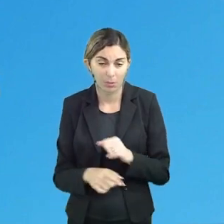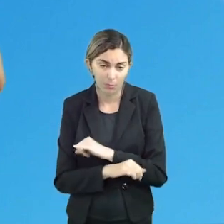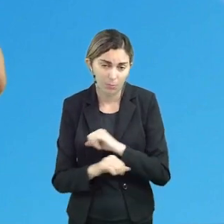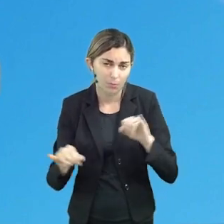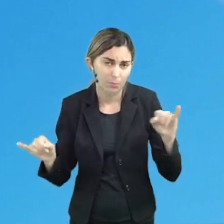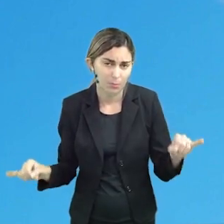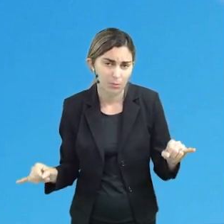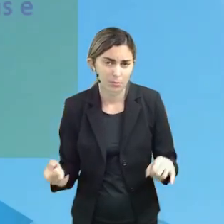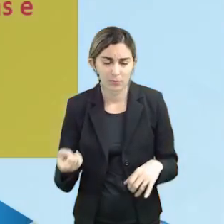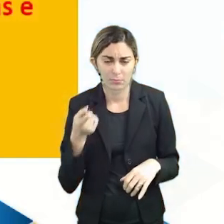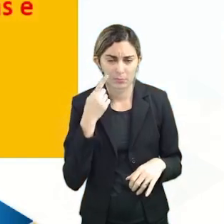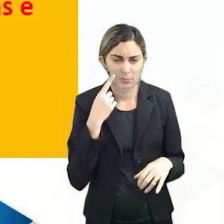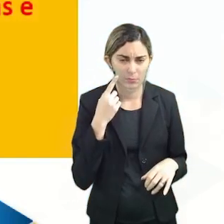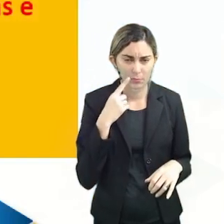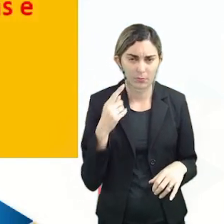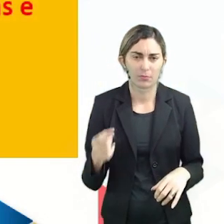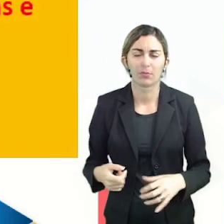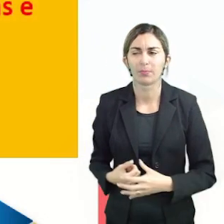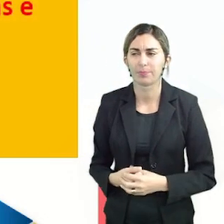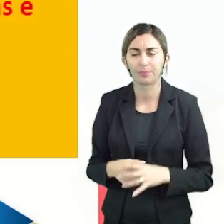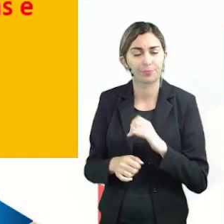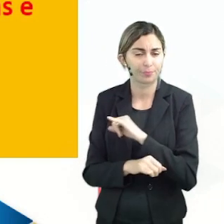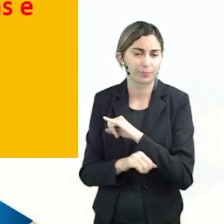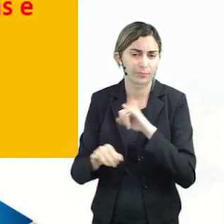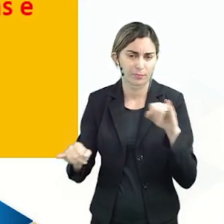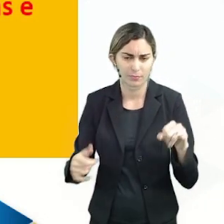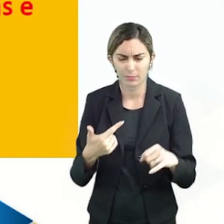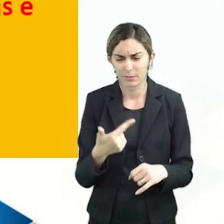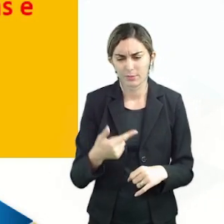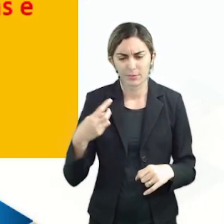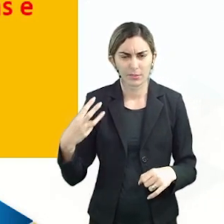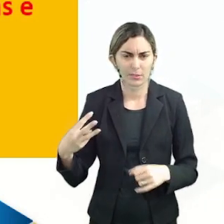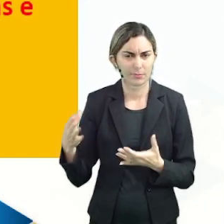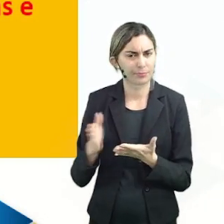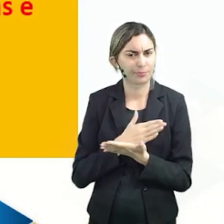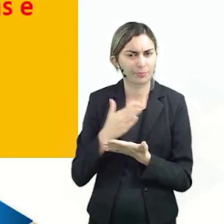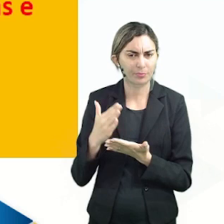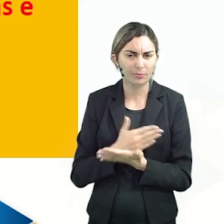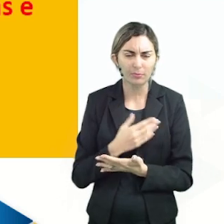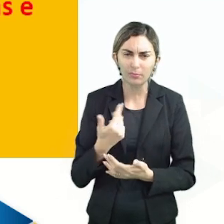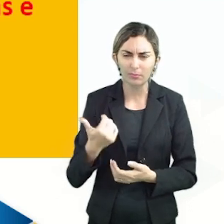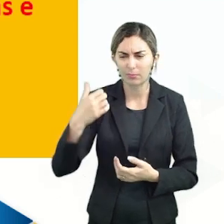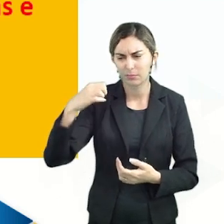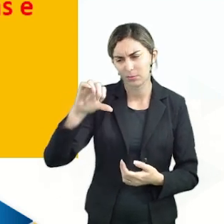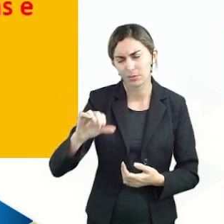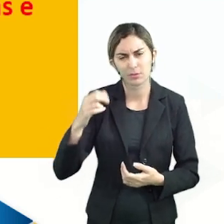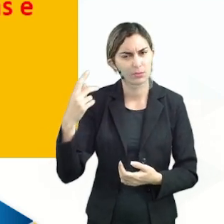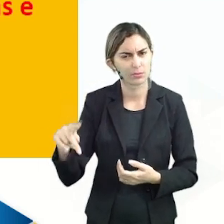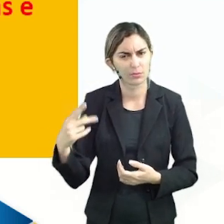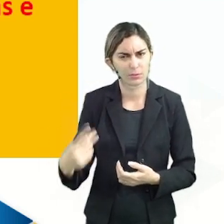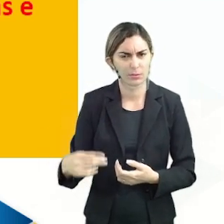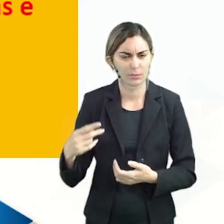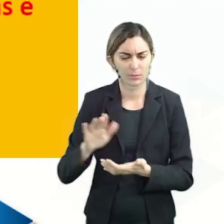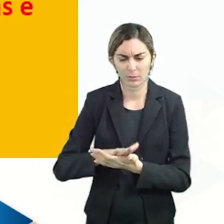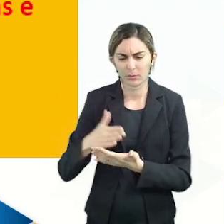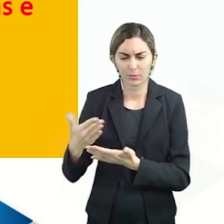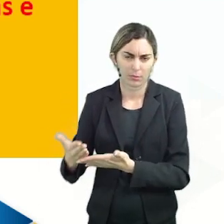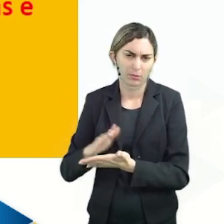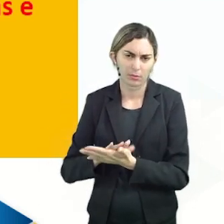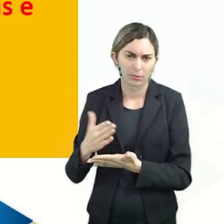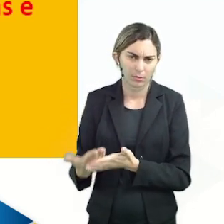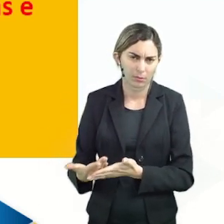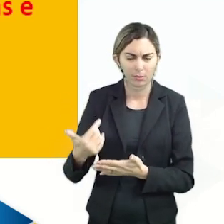publicou, vejam comigo, acompanhem, publicou 23 livros, sendo 19 deles traduzidos